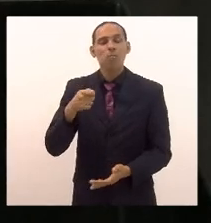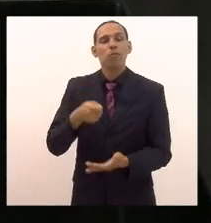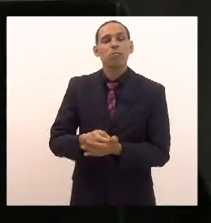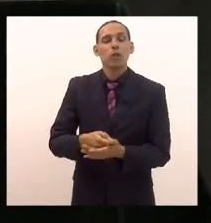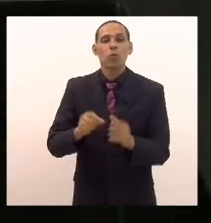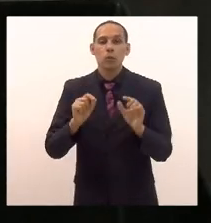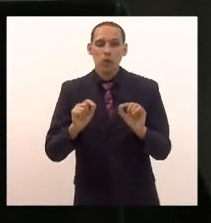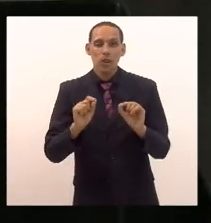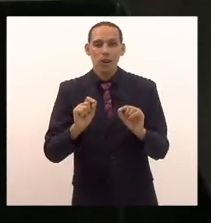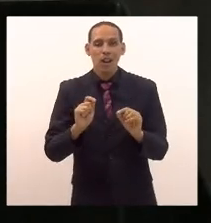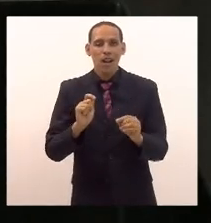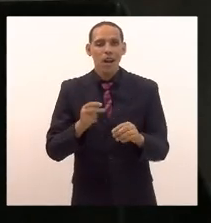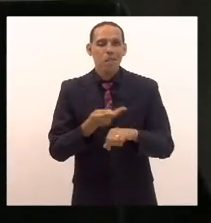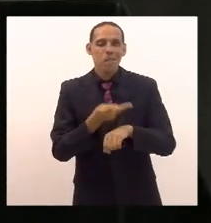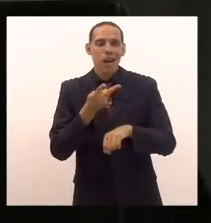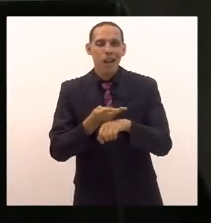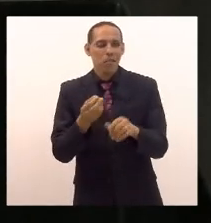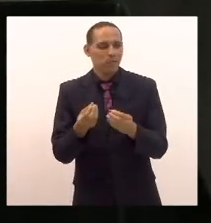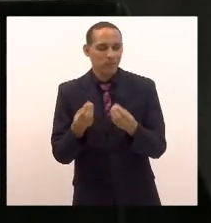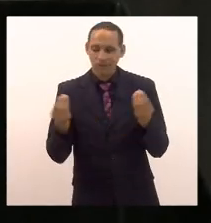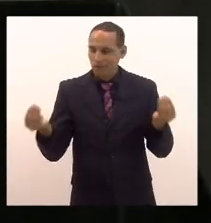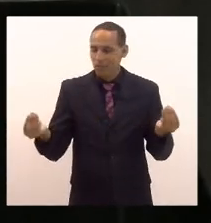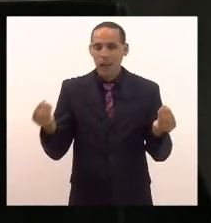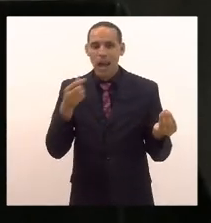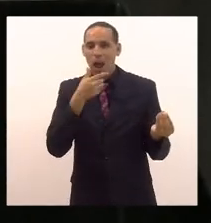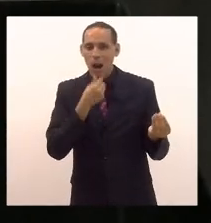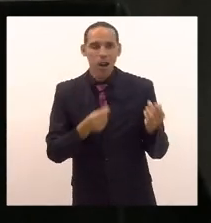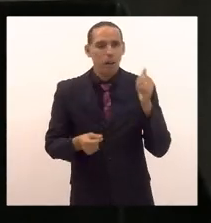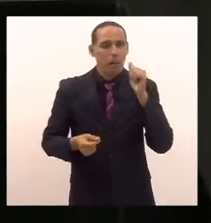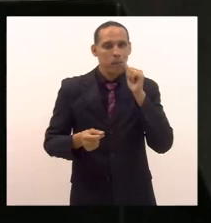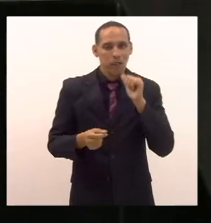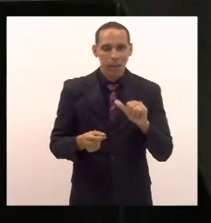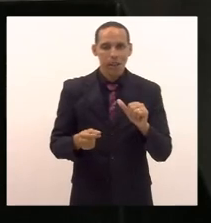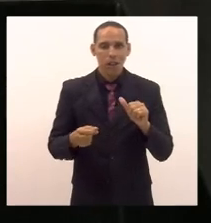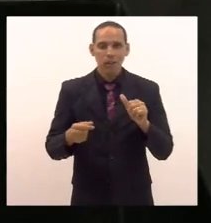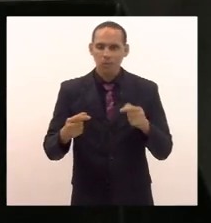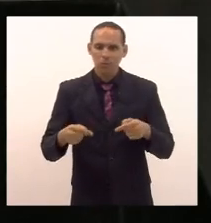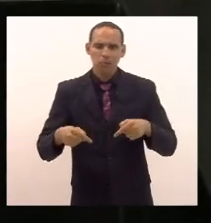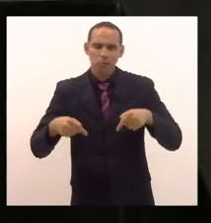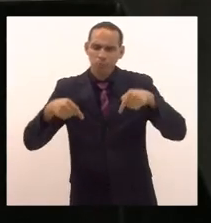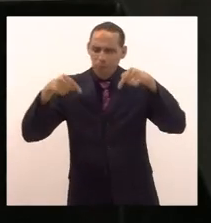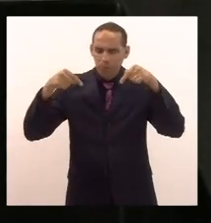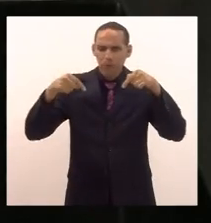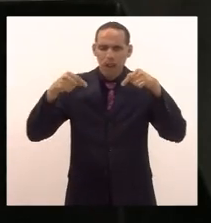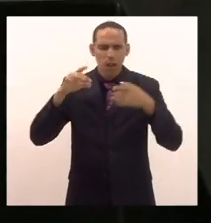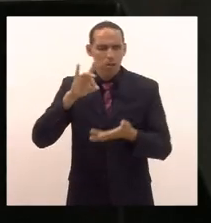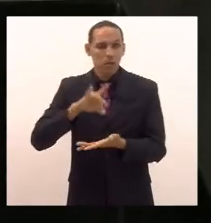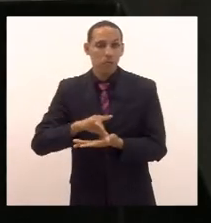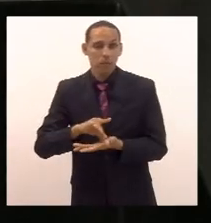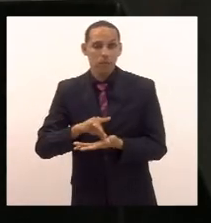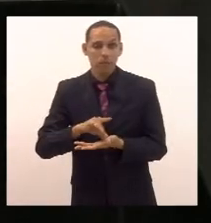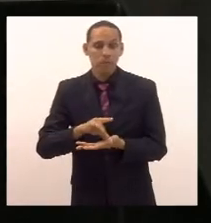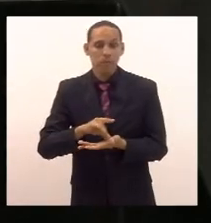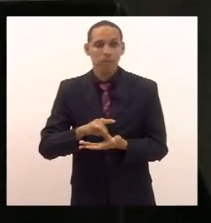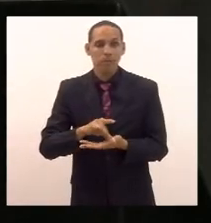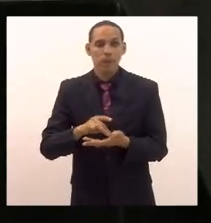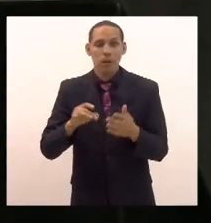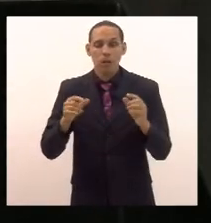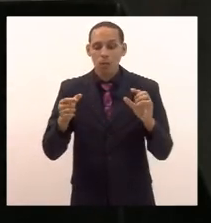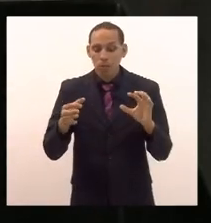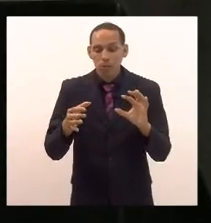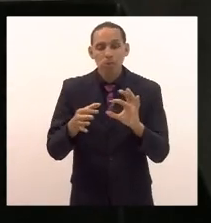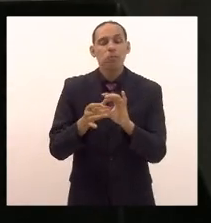premiações dadas as seleções masculina e feminina por participantes em competições oficiais ser a